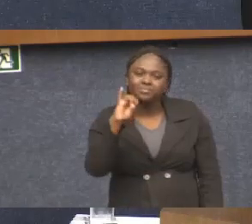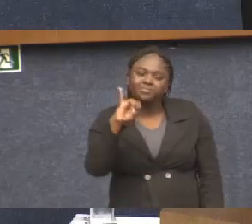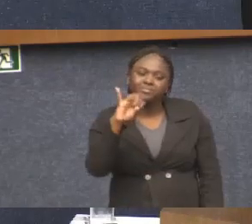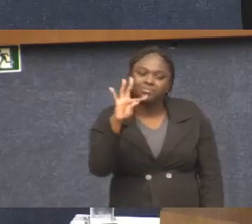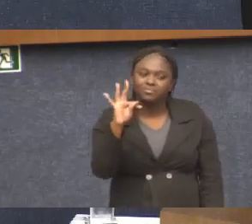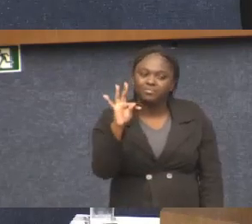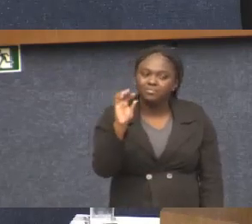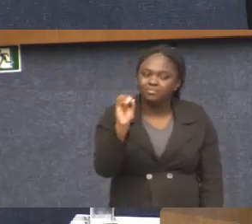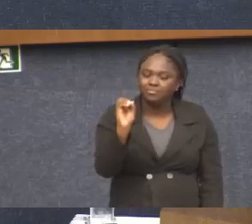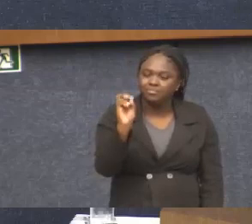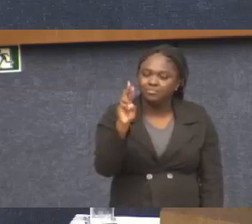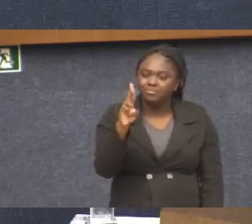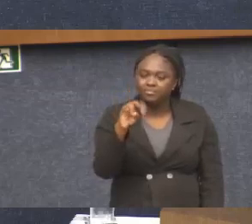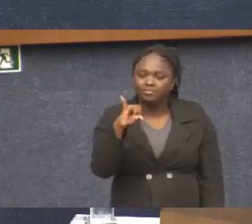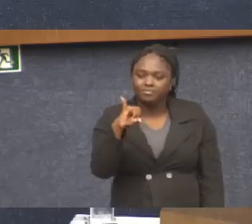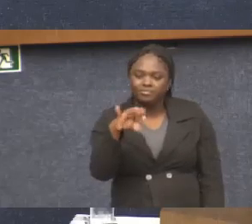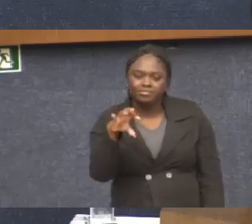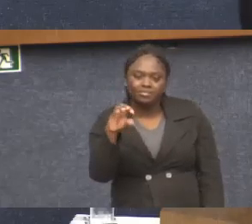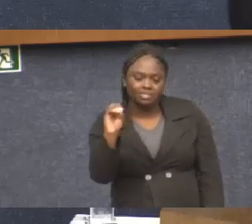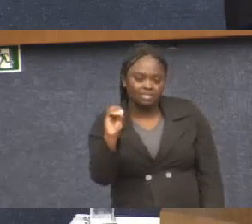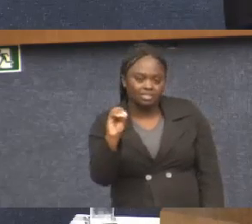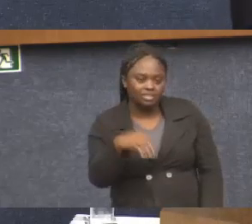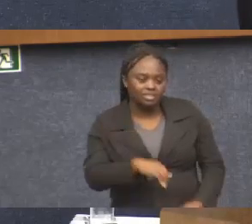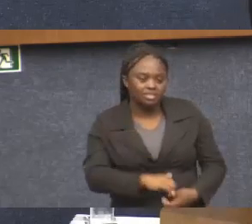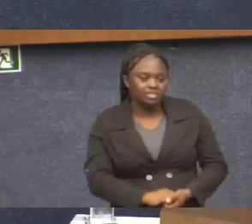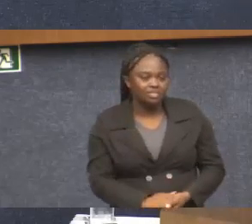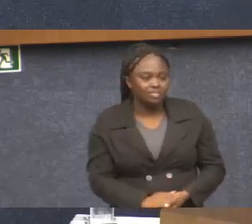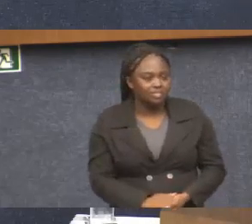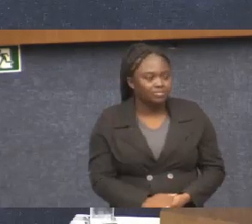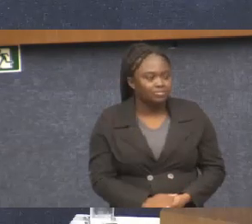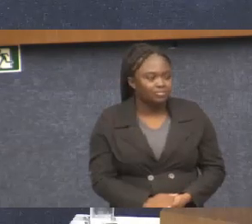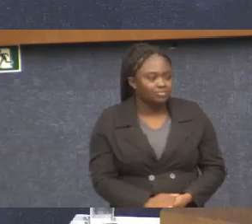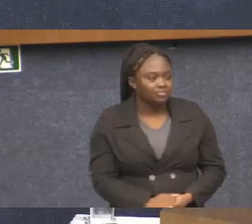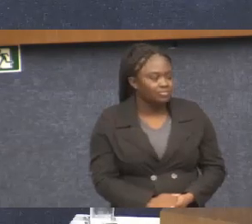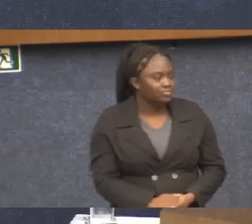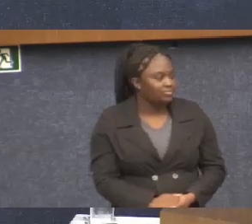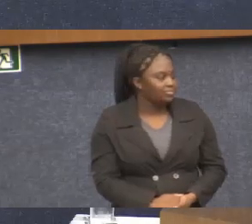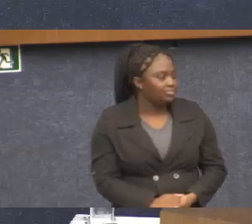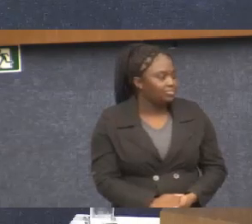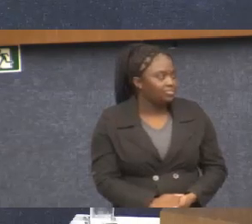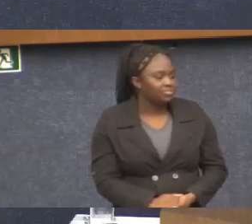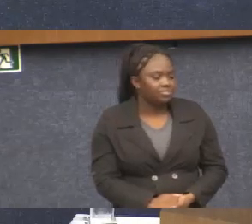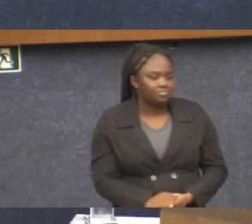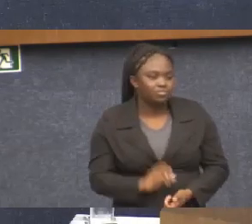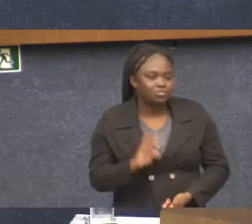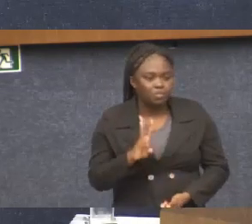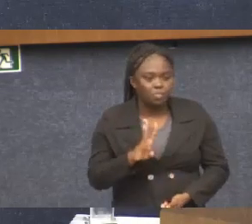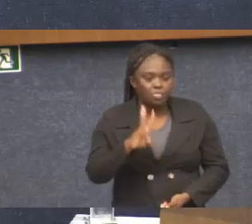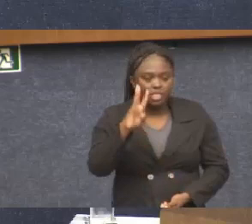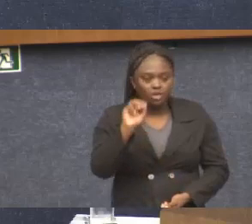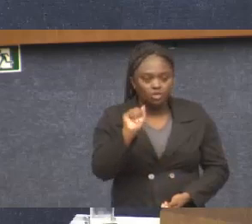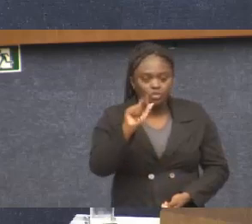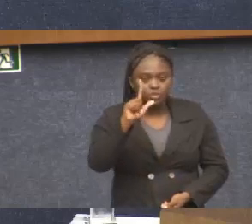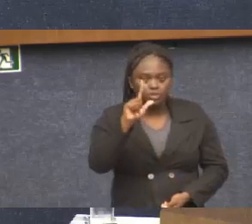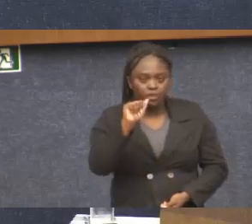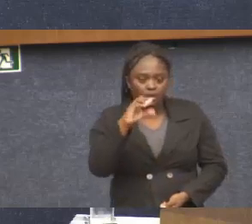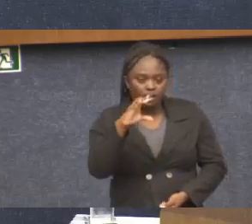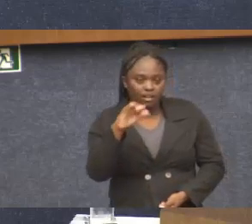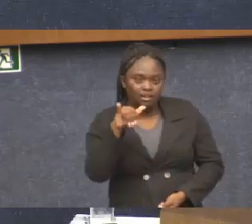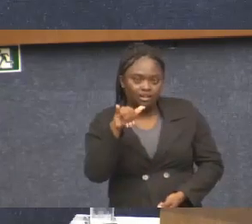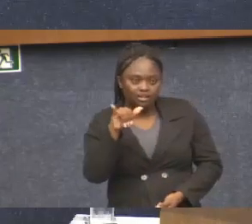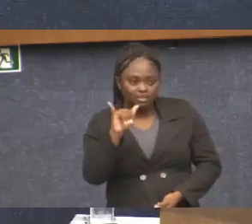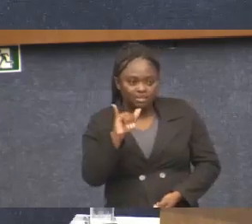outros corações. E assim ter amigos contigo em todas as situações. Wallace da Silva Araújo.